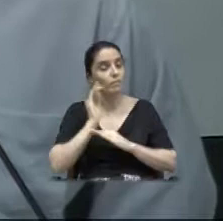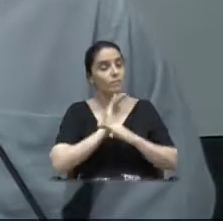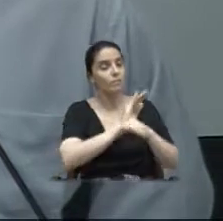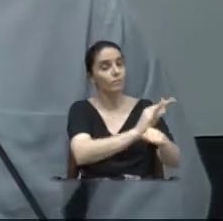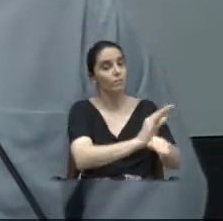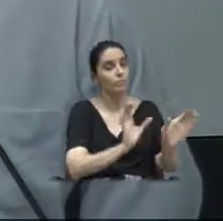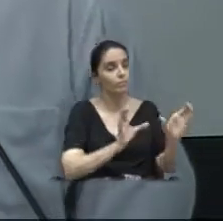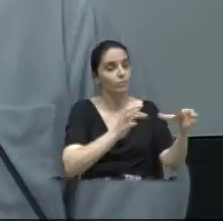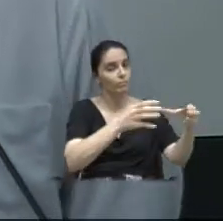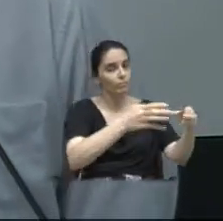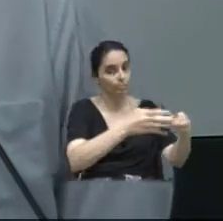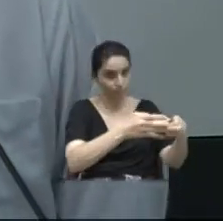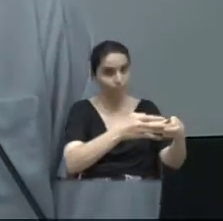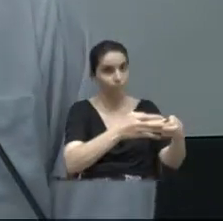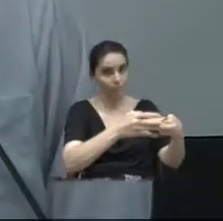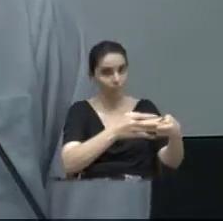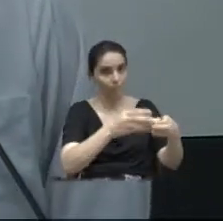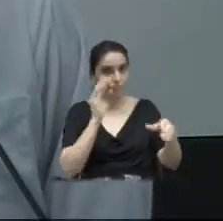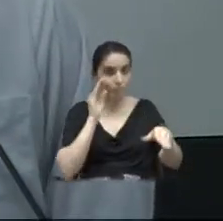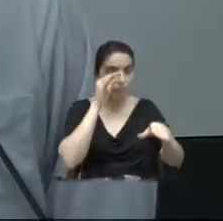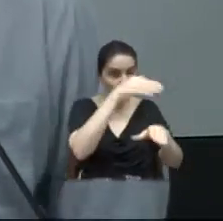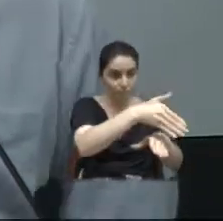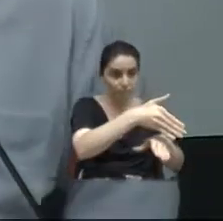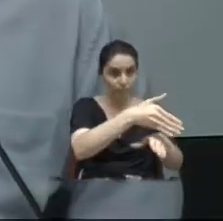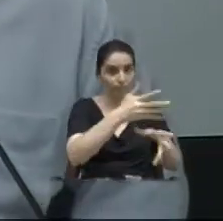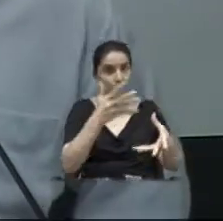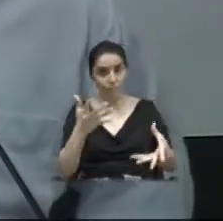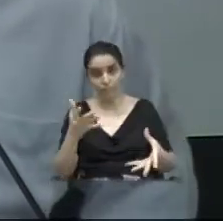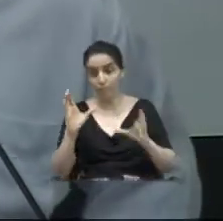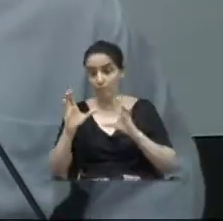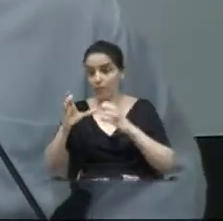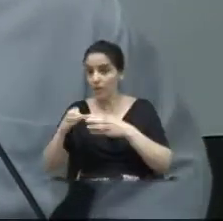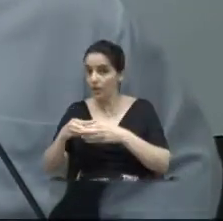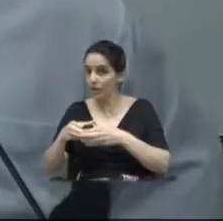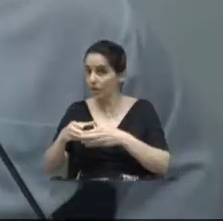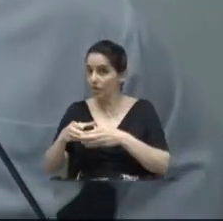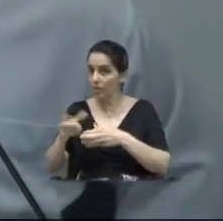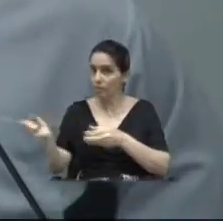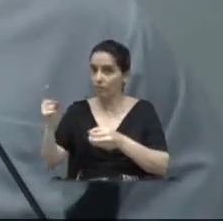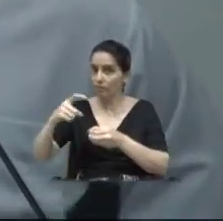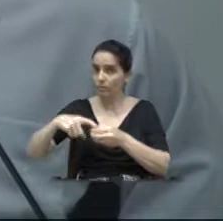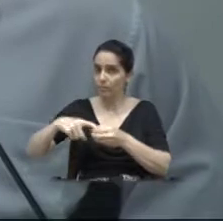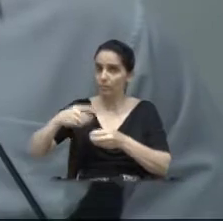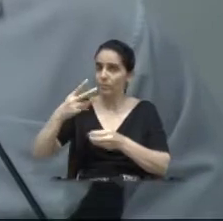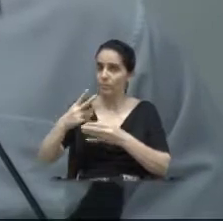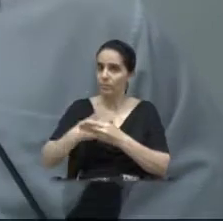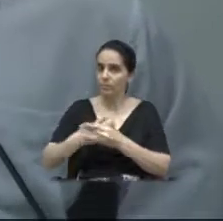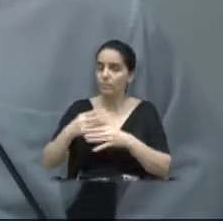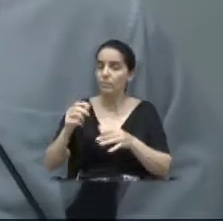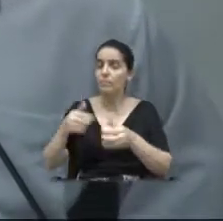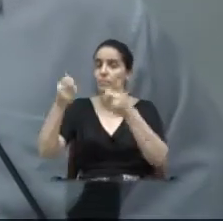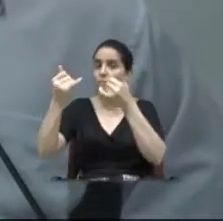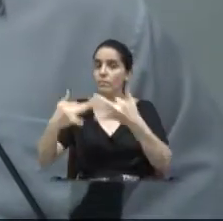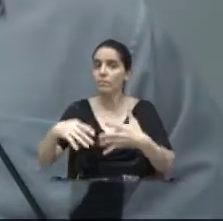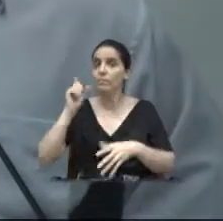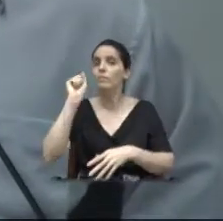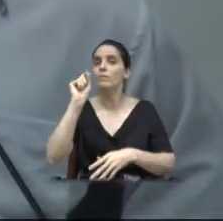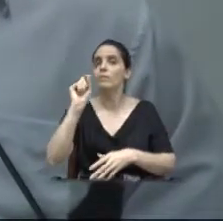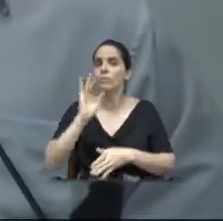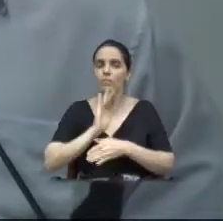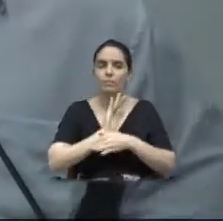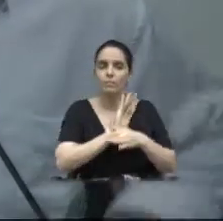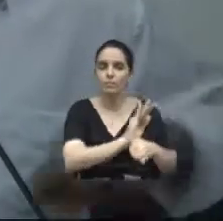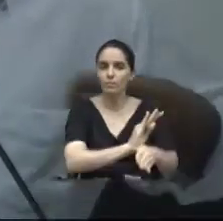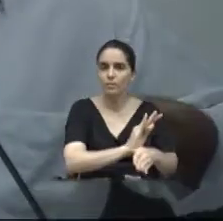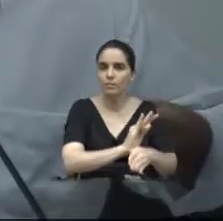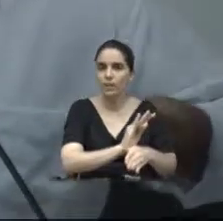aqui o convite para eles virem nessa comissão de novo e falar o que eles estão fazendo em prol da saúde daquelas crianças que estão numa área